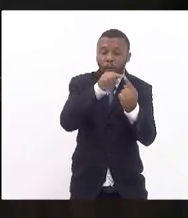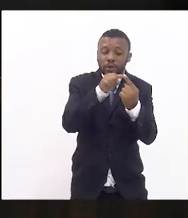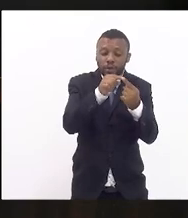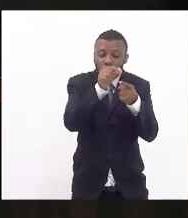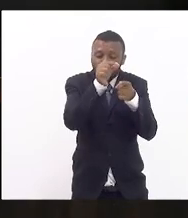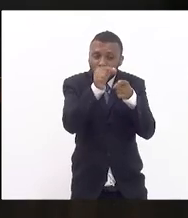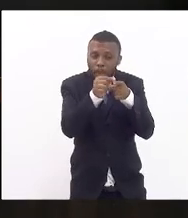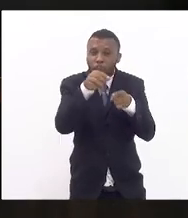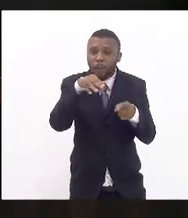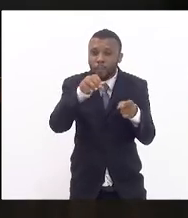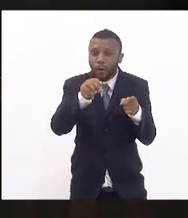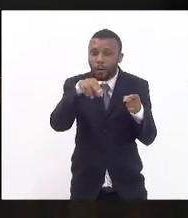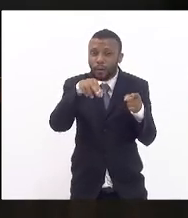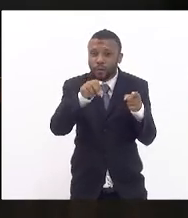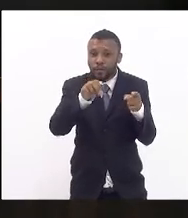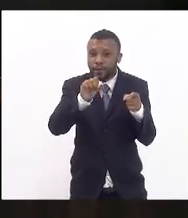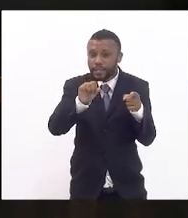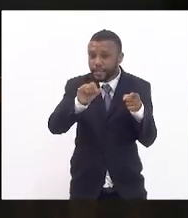Tá bom?